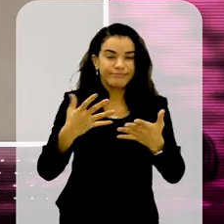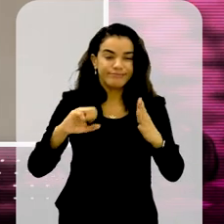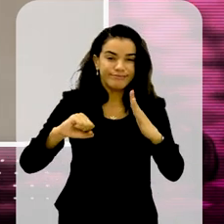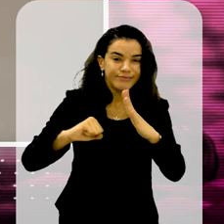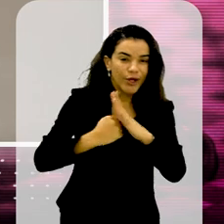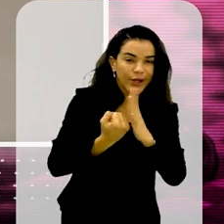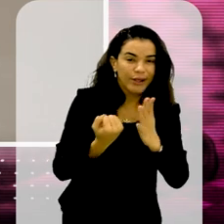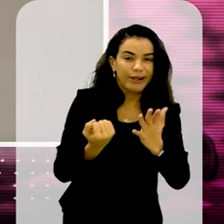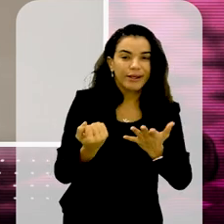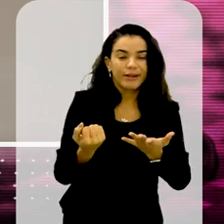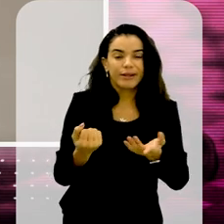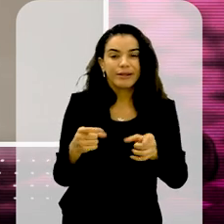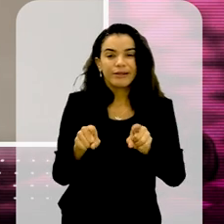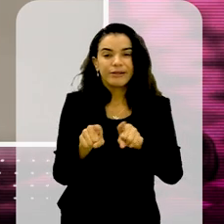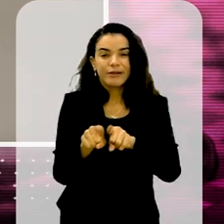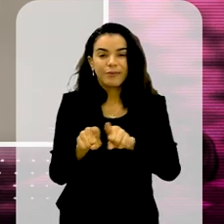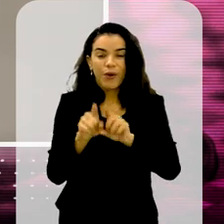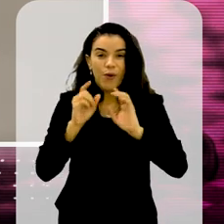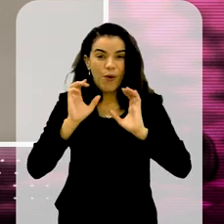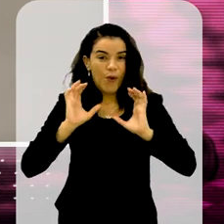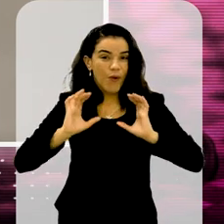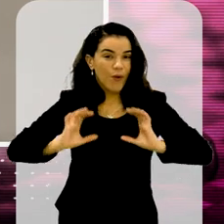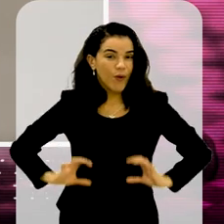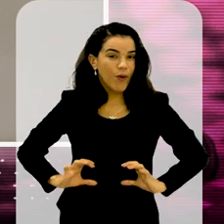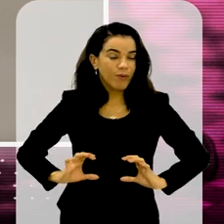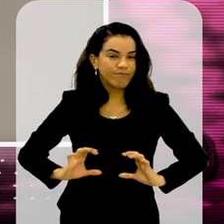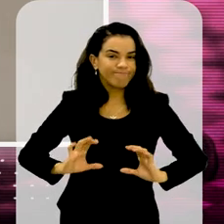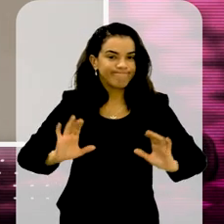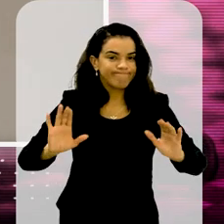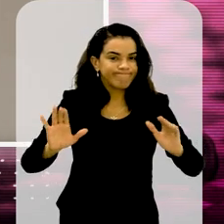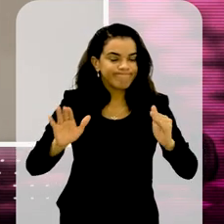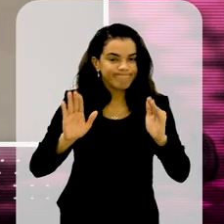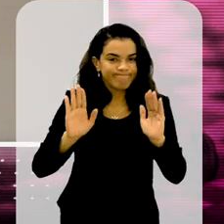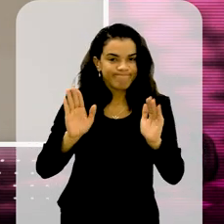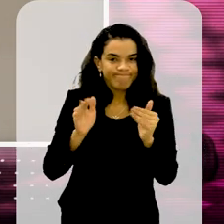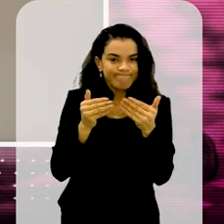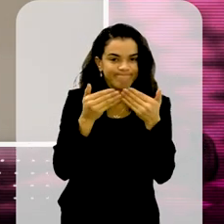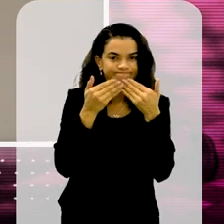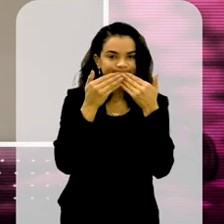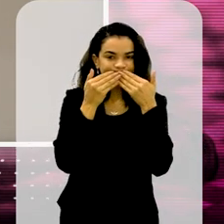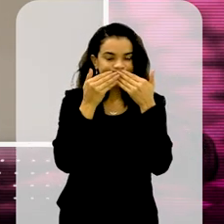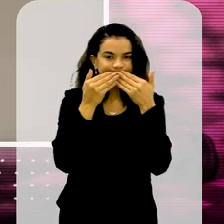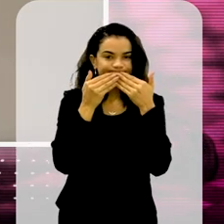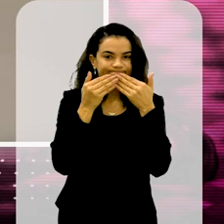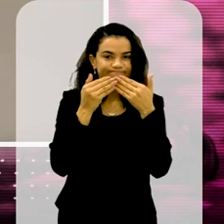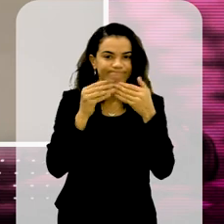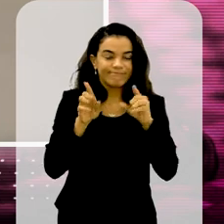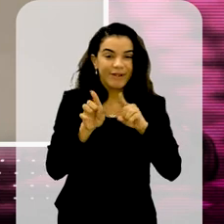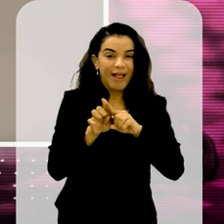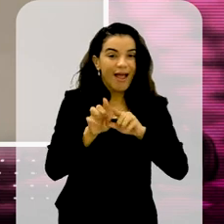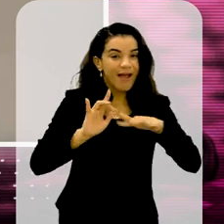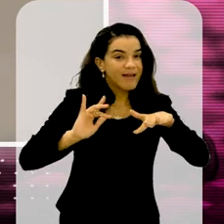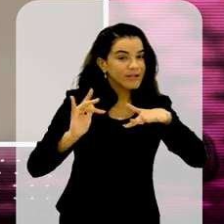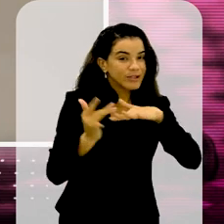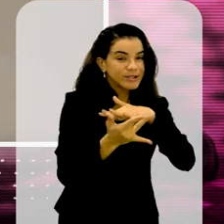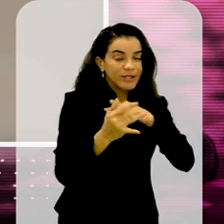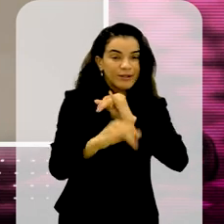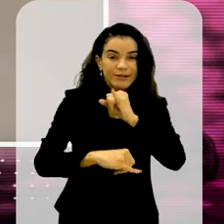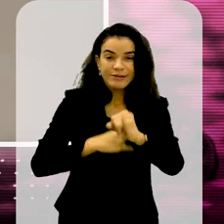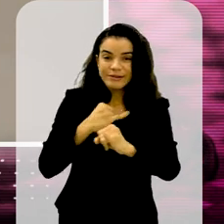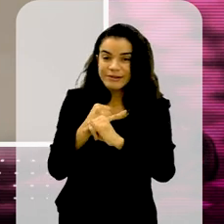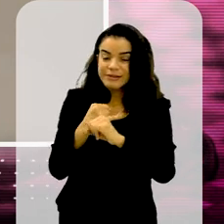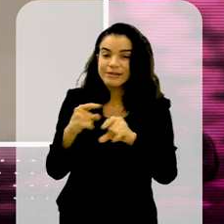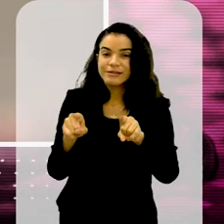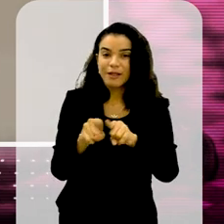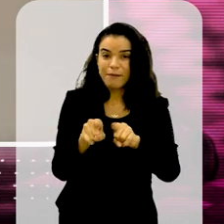passa a ter um comportamento muito mais introvertido, dentro da rede social, na internet